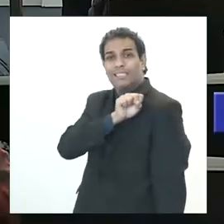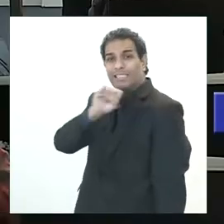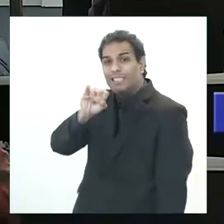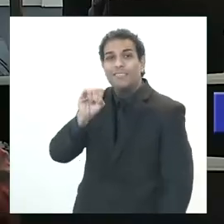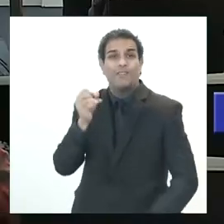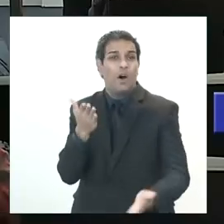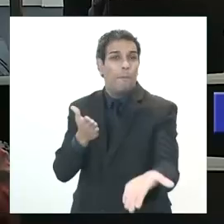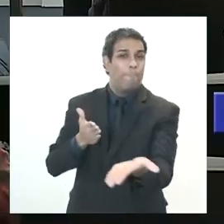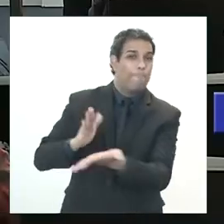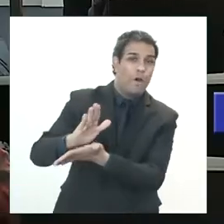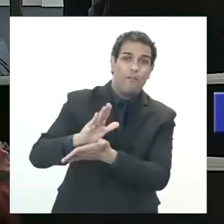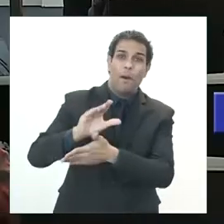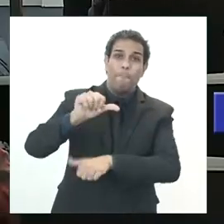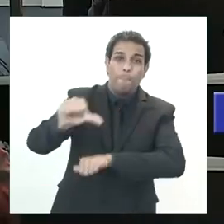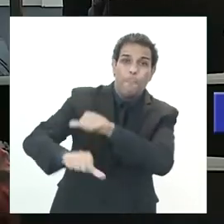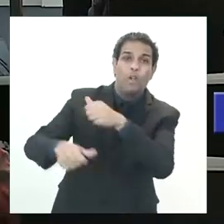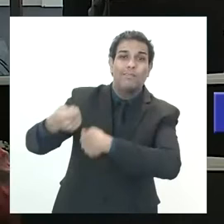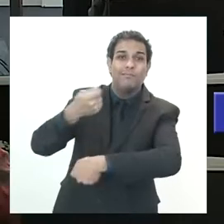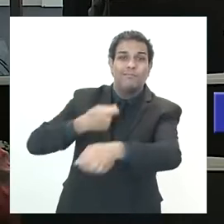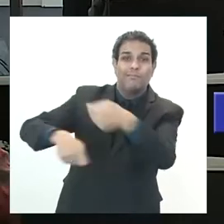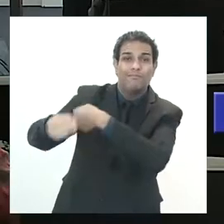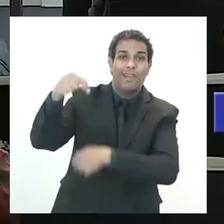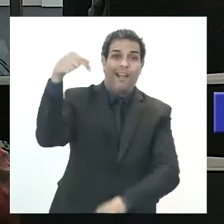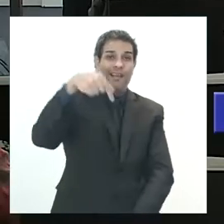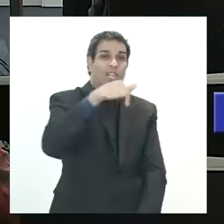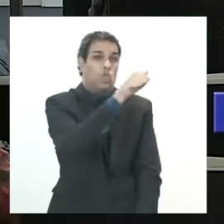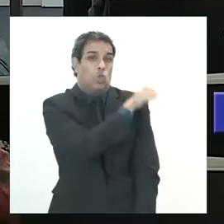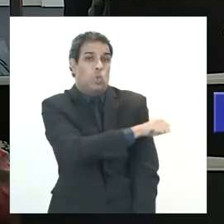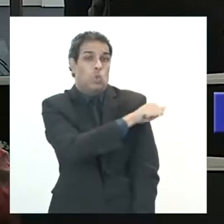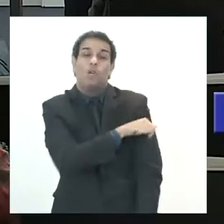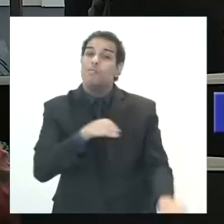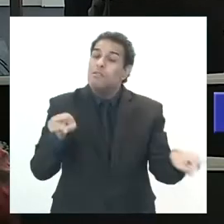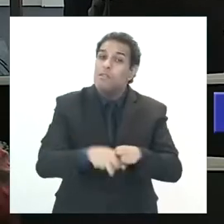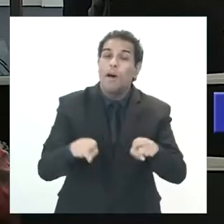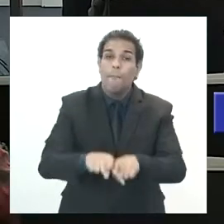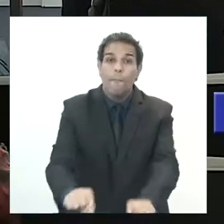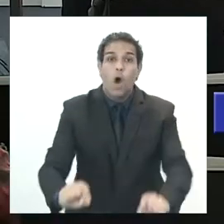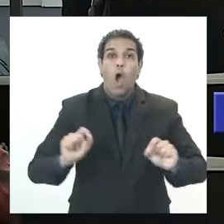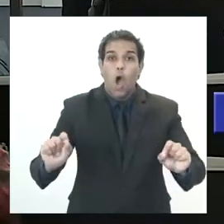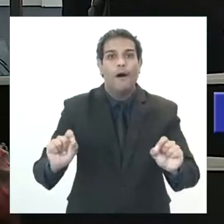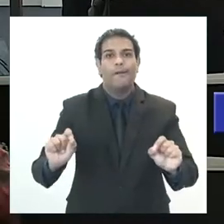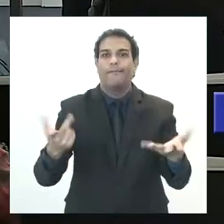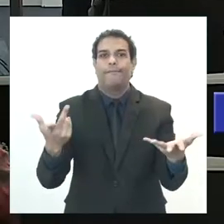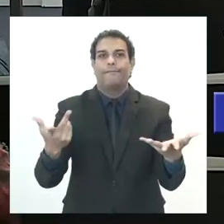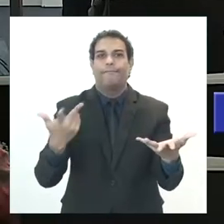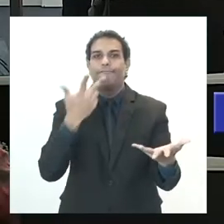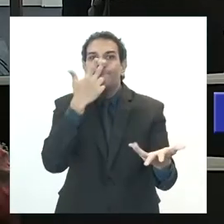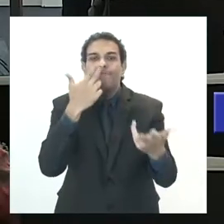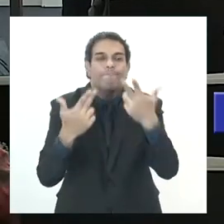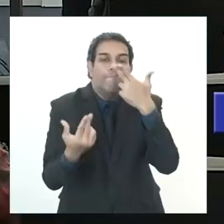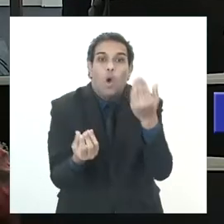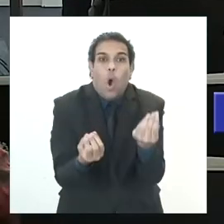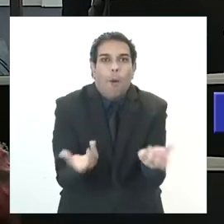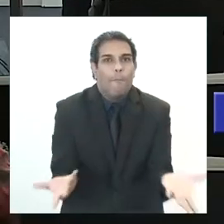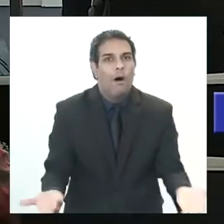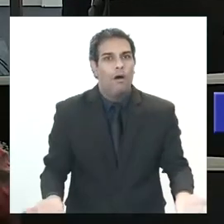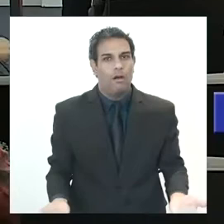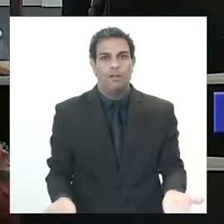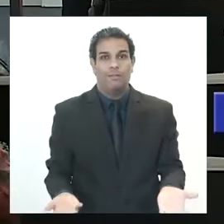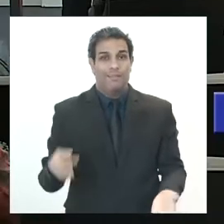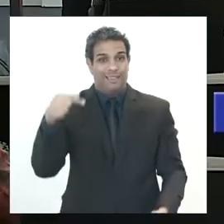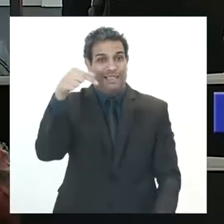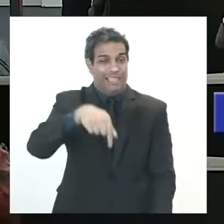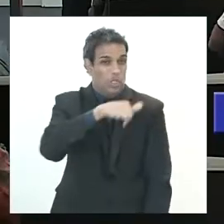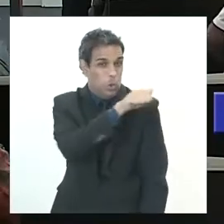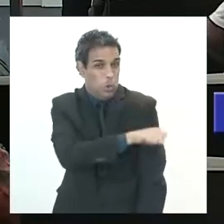administrativa Deputado tosse aqui no estado do Rio de Janeiro também via regime de recuperação fiscal então aqui no